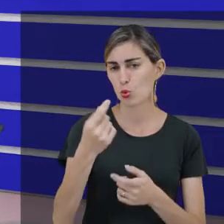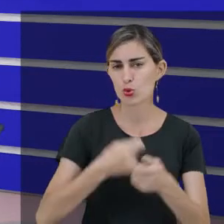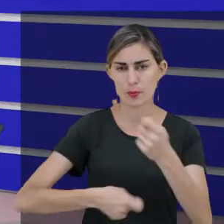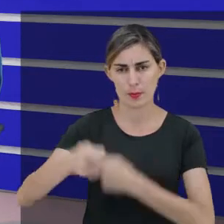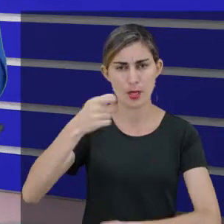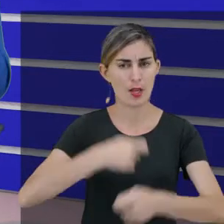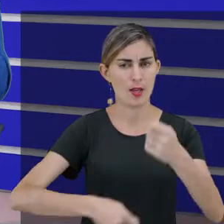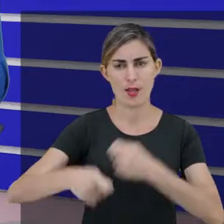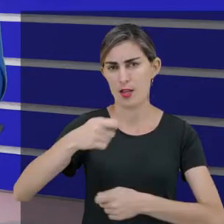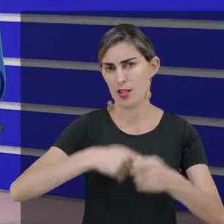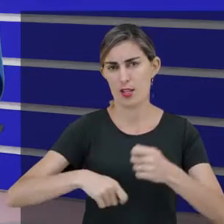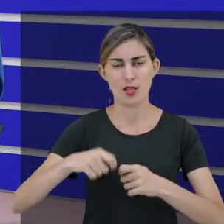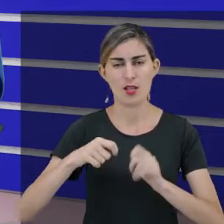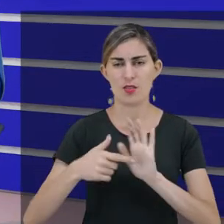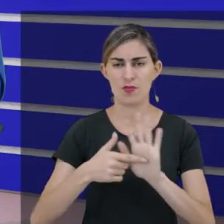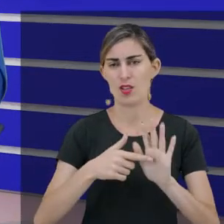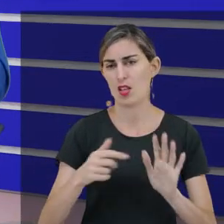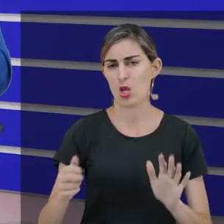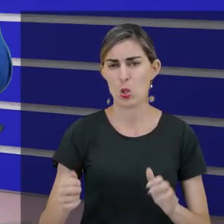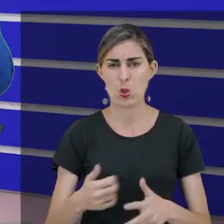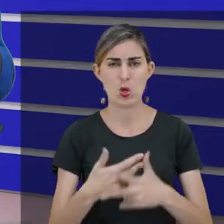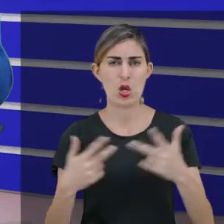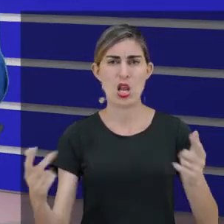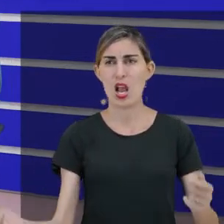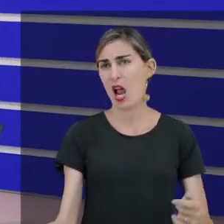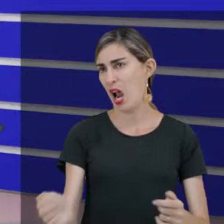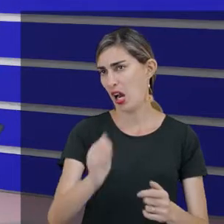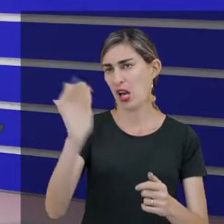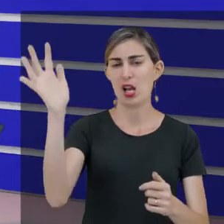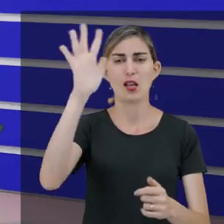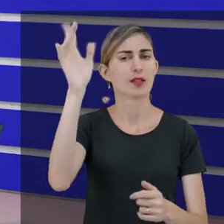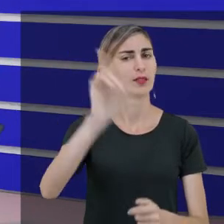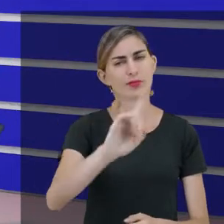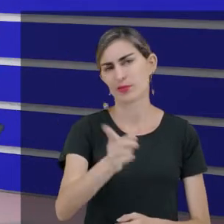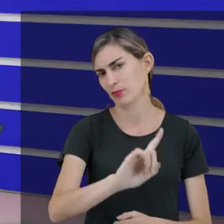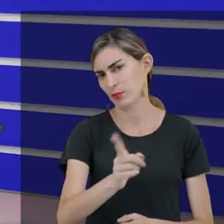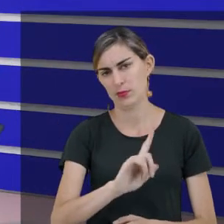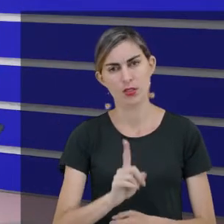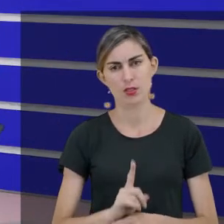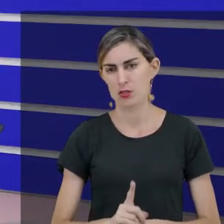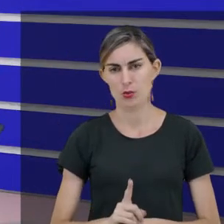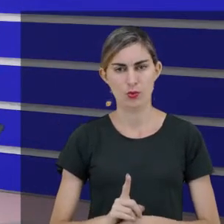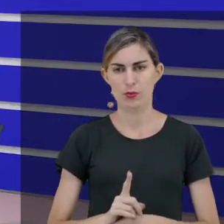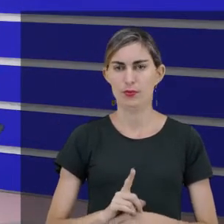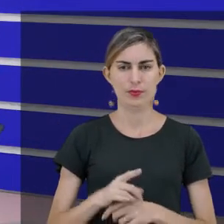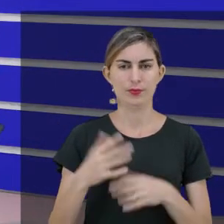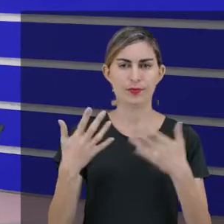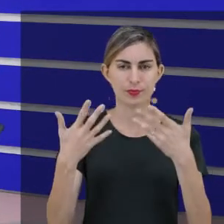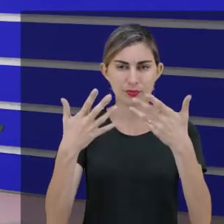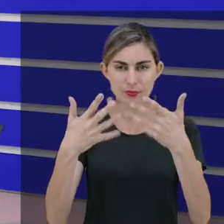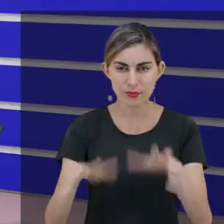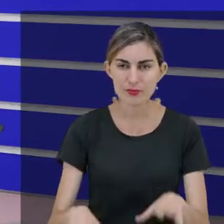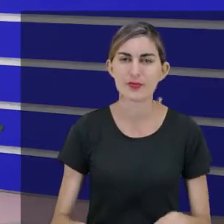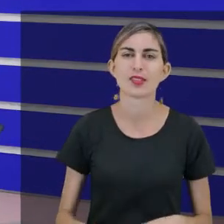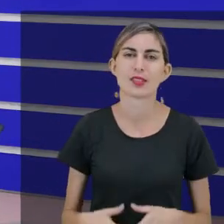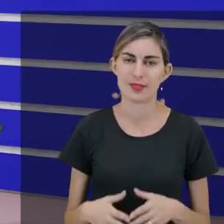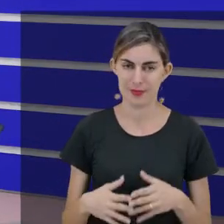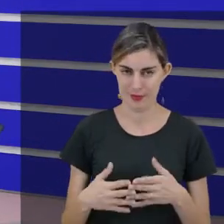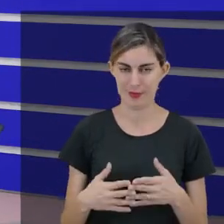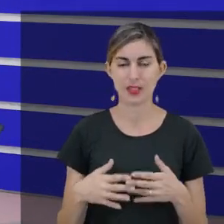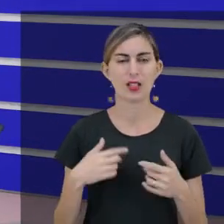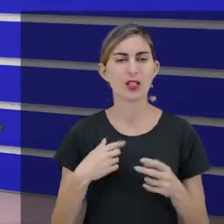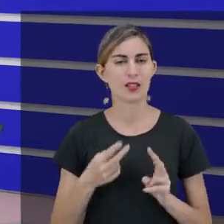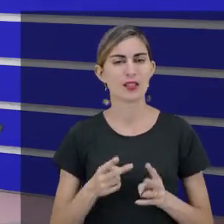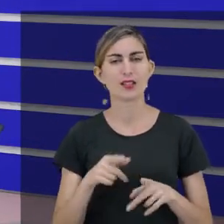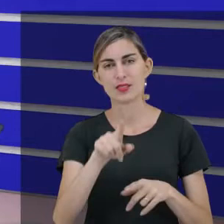mercado superestima, é um investimento altíssimo. Não é. A ISO, ela não quer requinte, ela quer qualidade. E como o